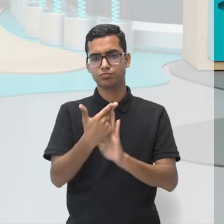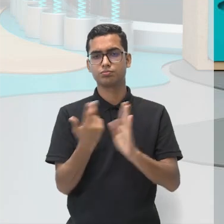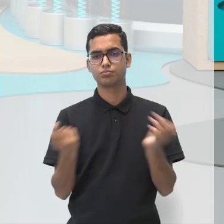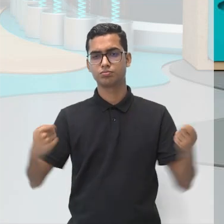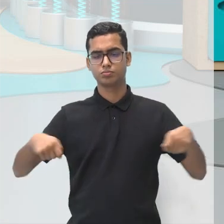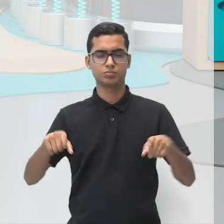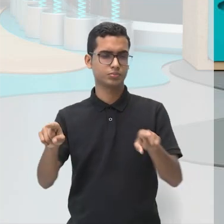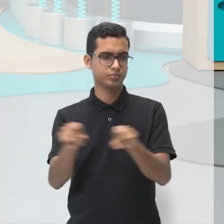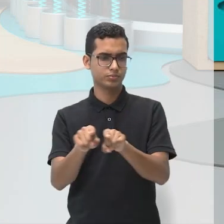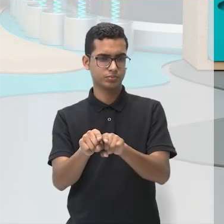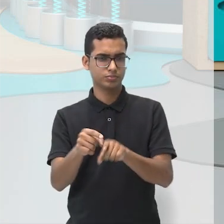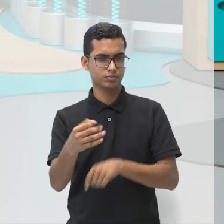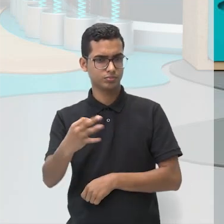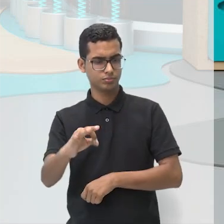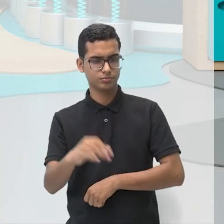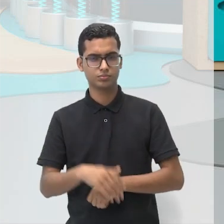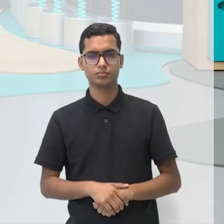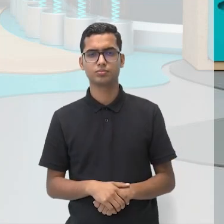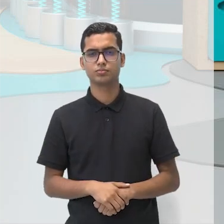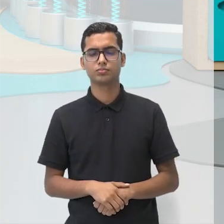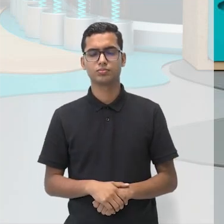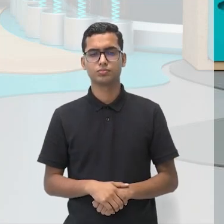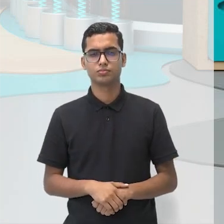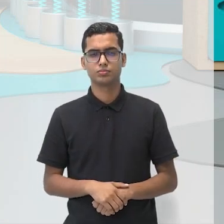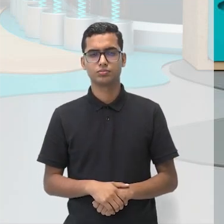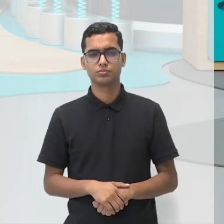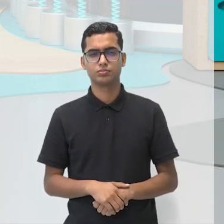cirurgia, ok? Mas não fiquem